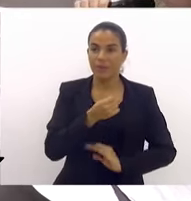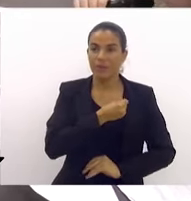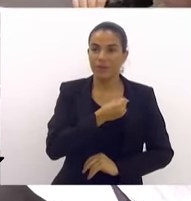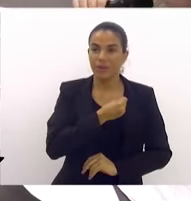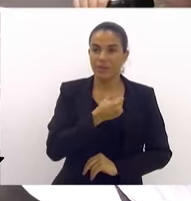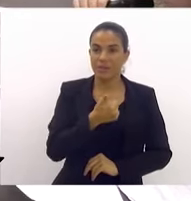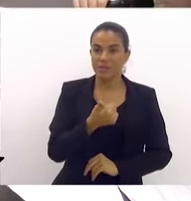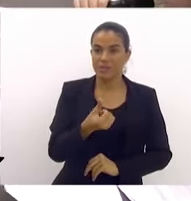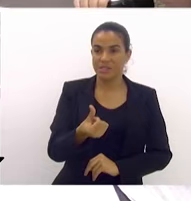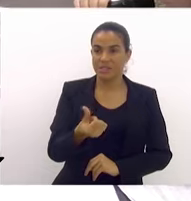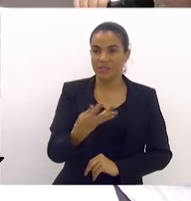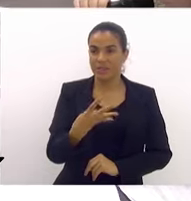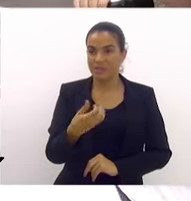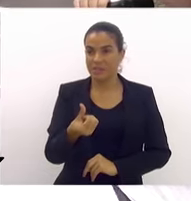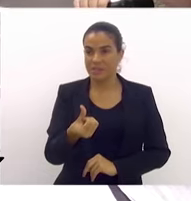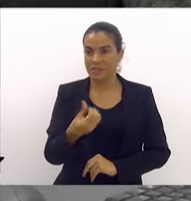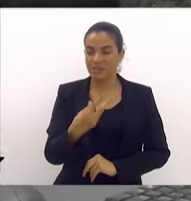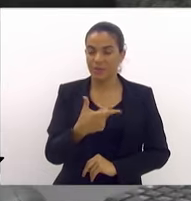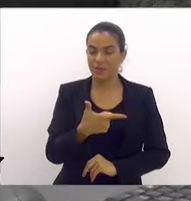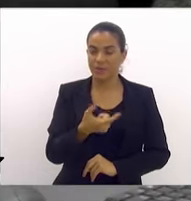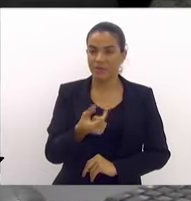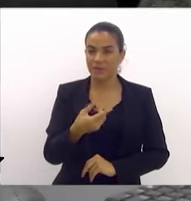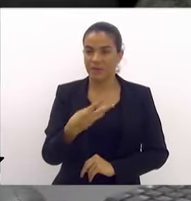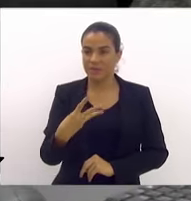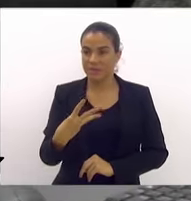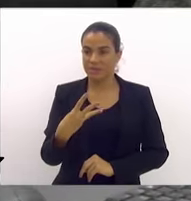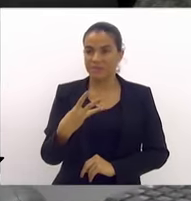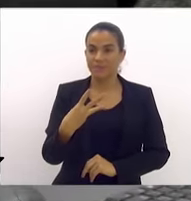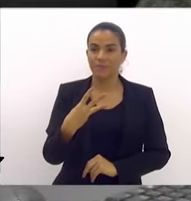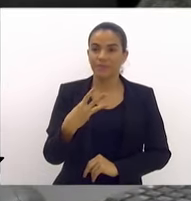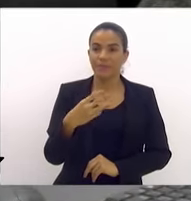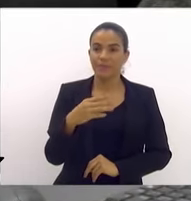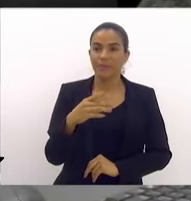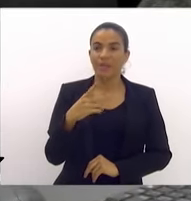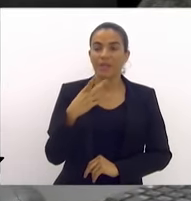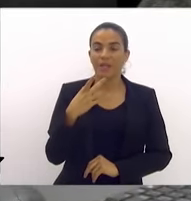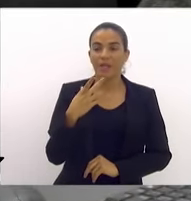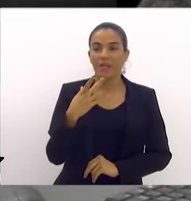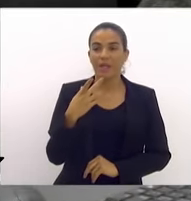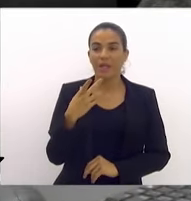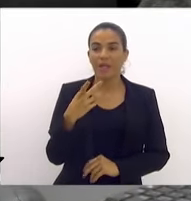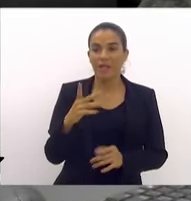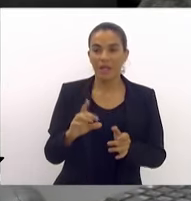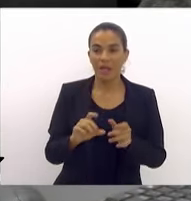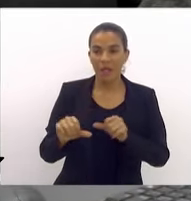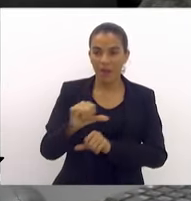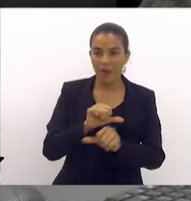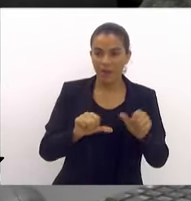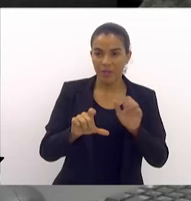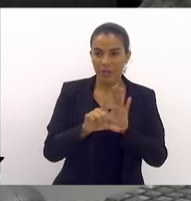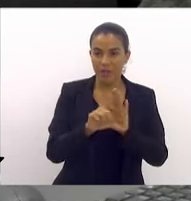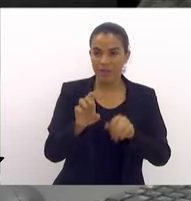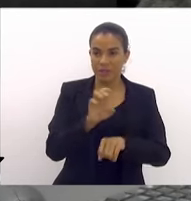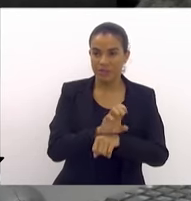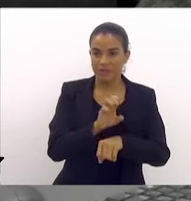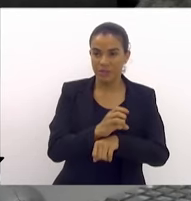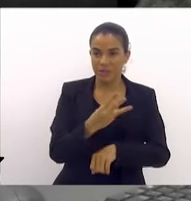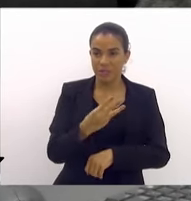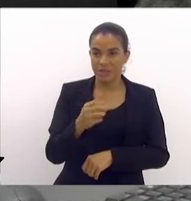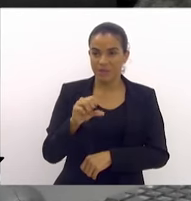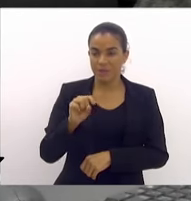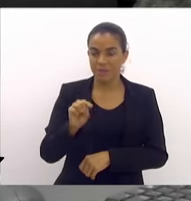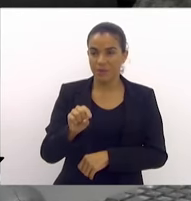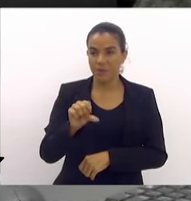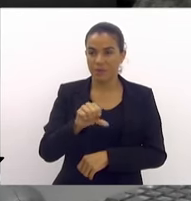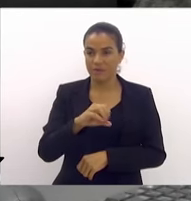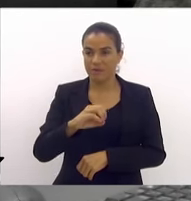PL 1646 de 23, de autoria do deputado Carlinhos BNH, que altera a Lei Estadual 3.900 de